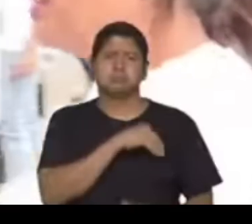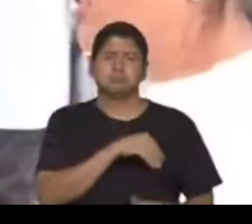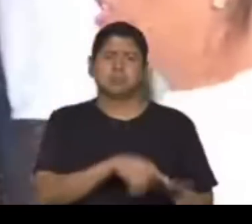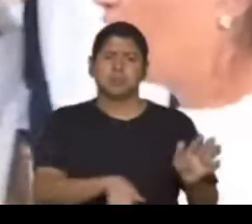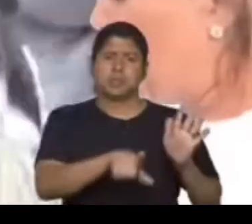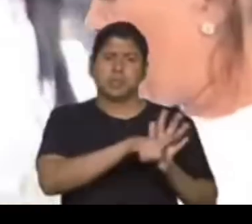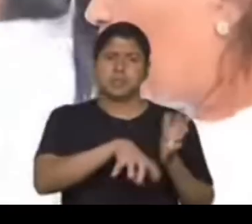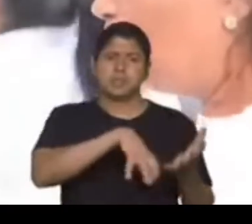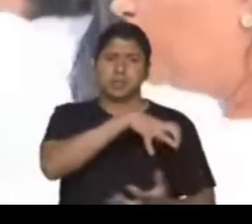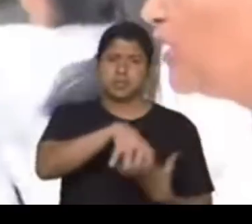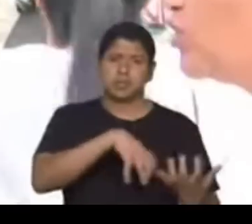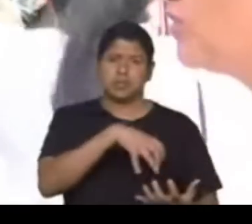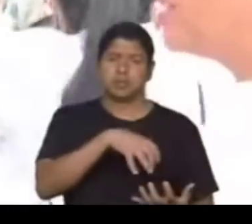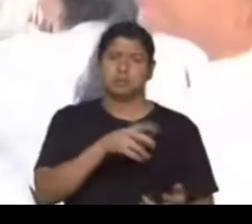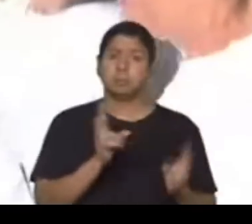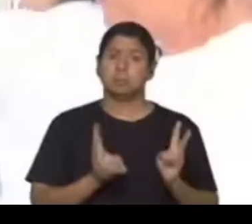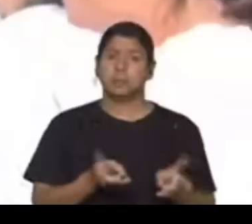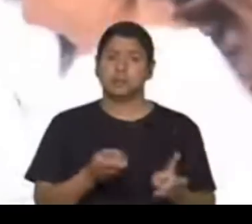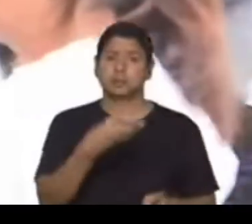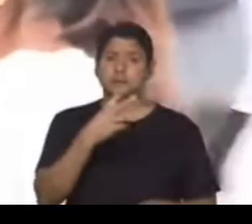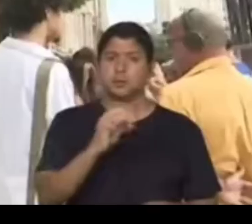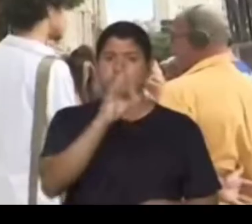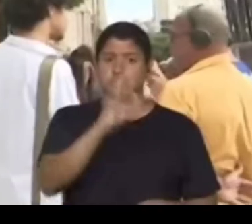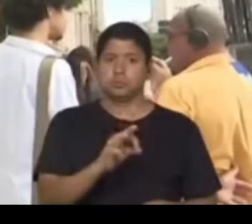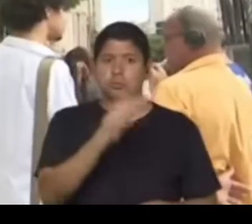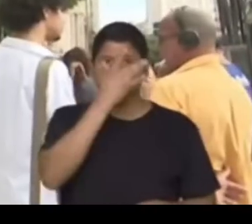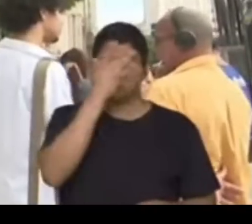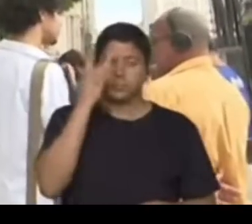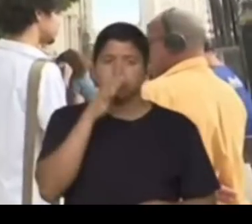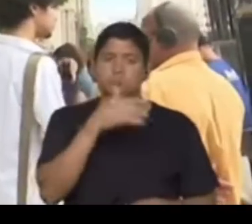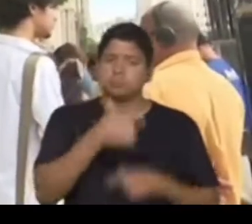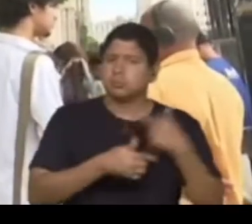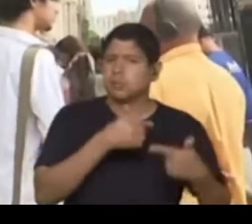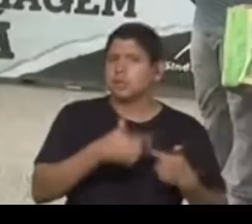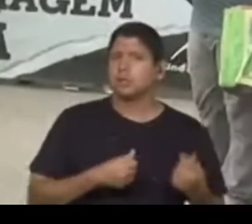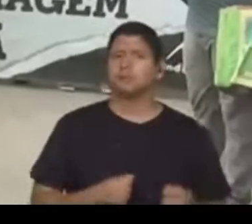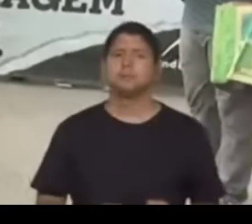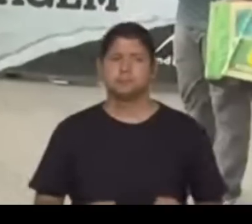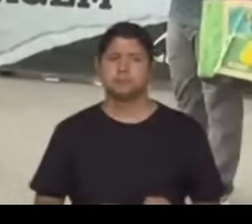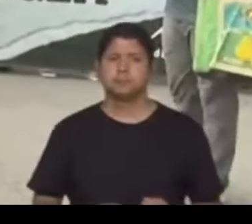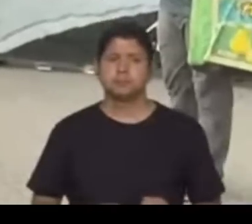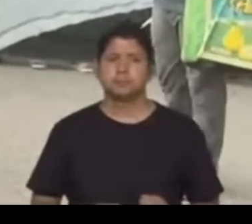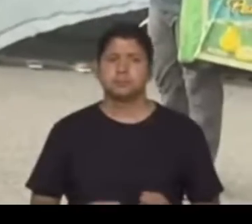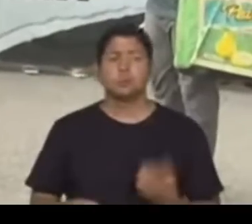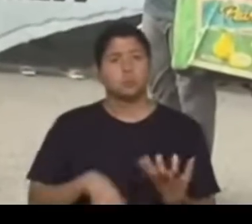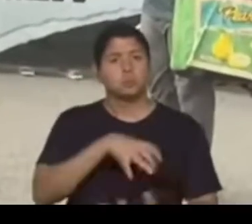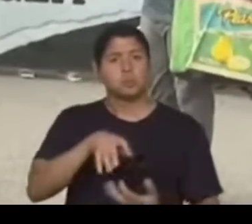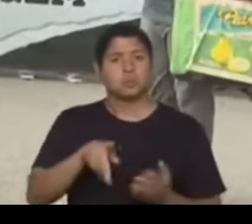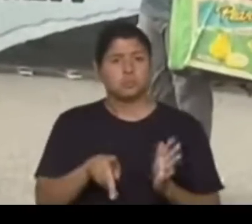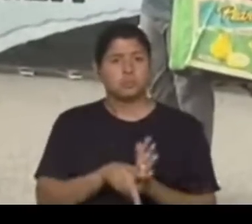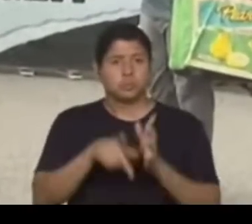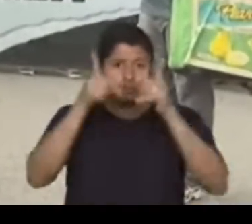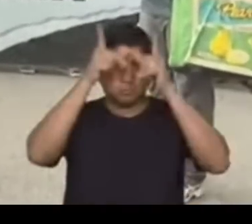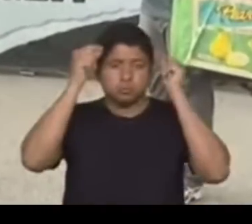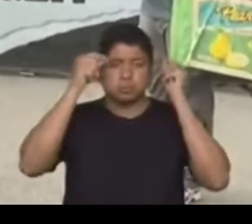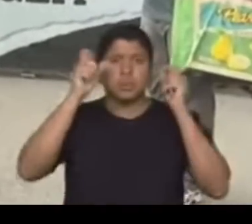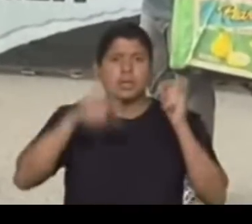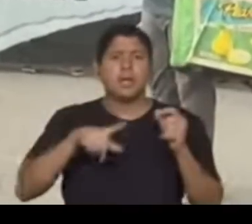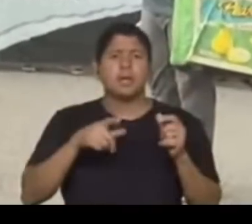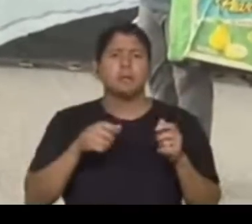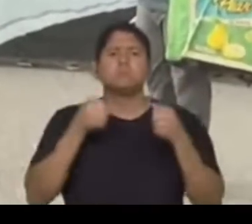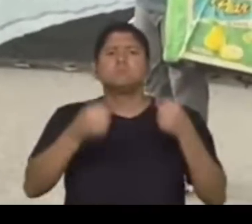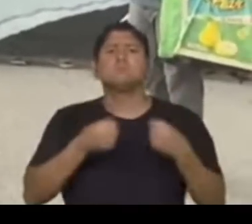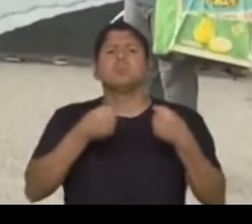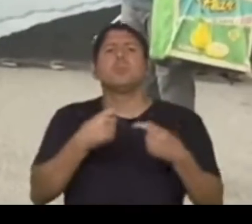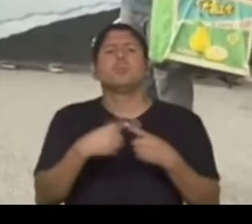de greve, ou seja, manter 30% do pessoal em serviço. O movimento da categoria é em protesto pelo não